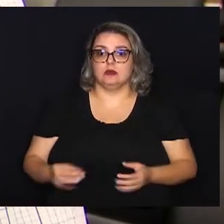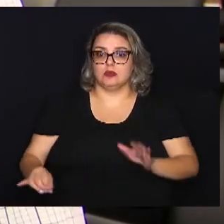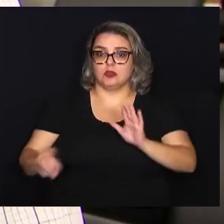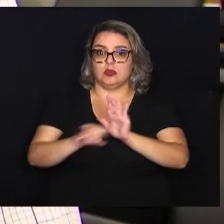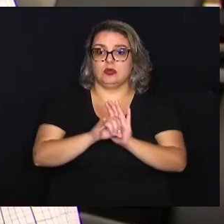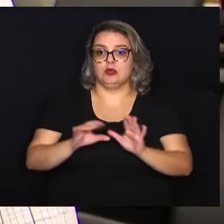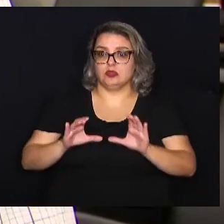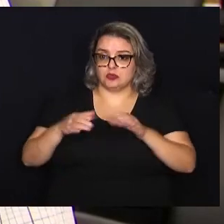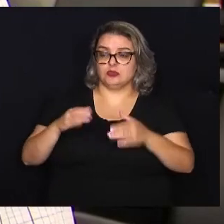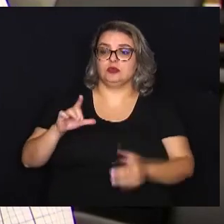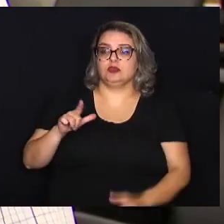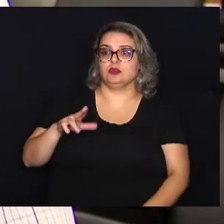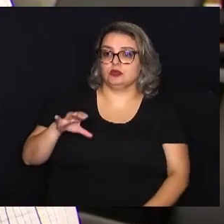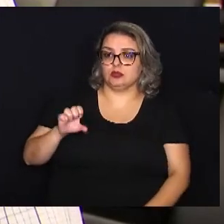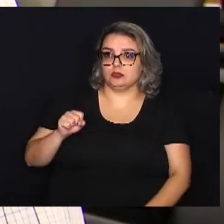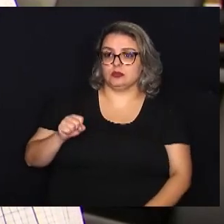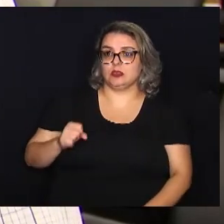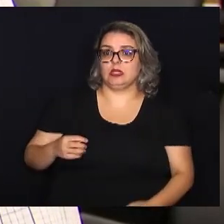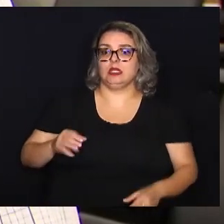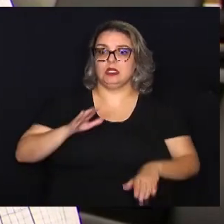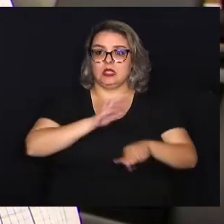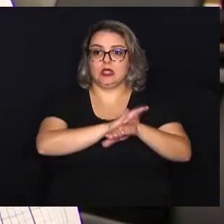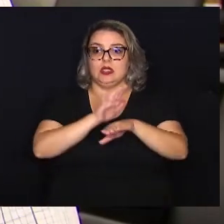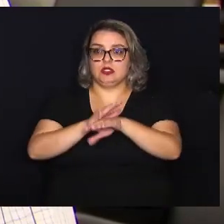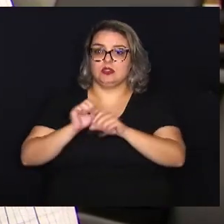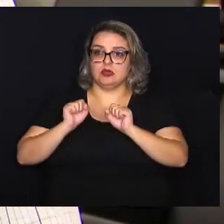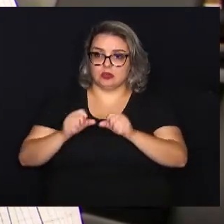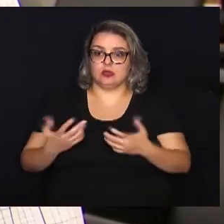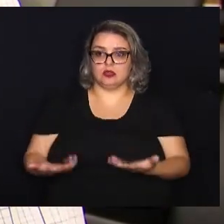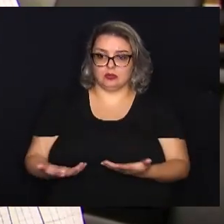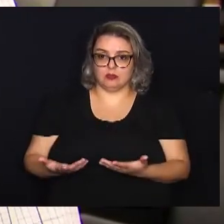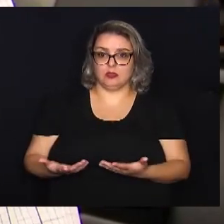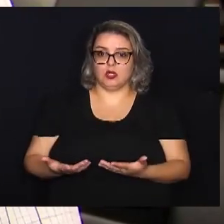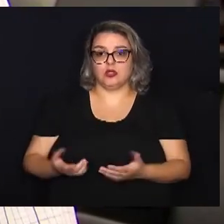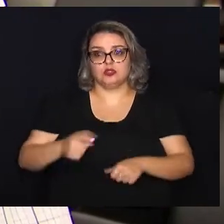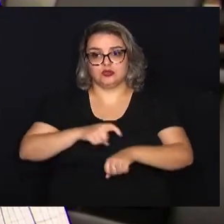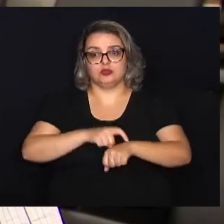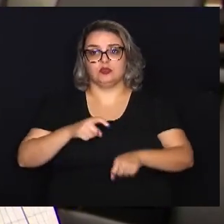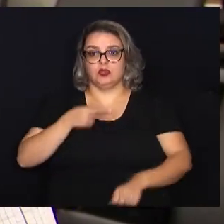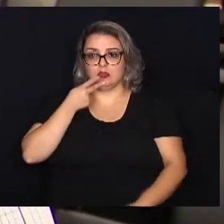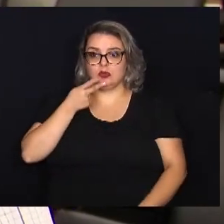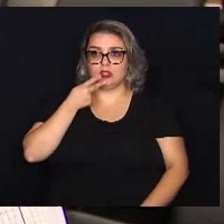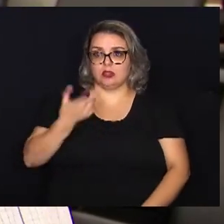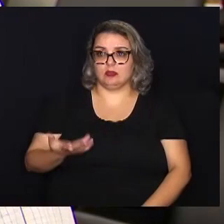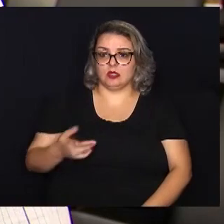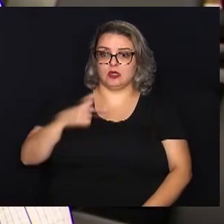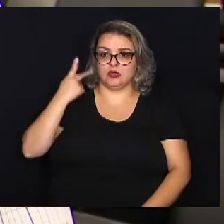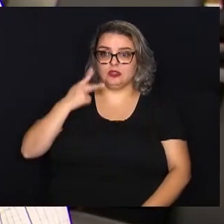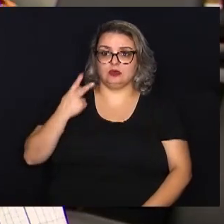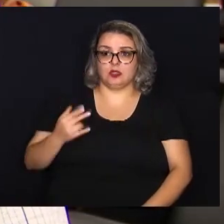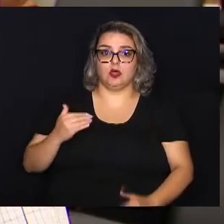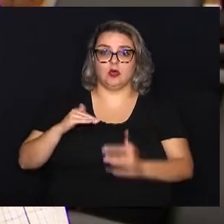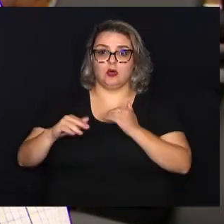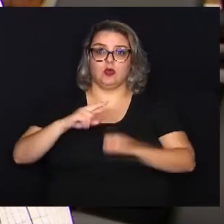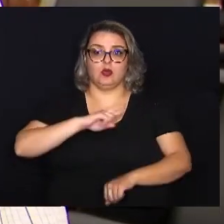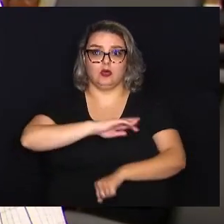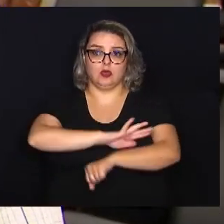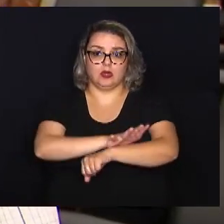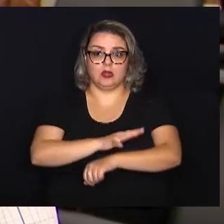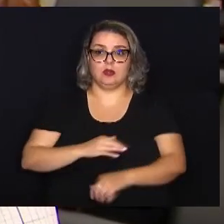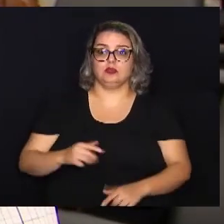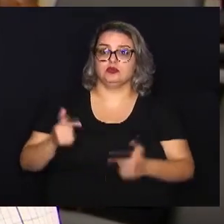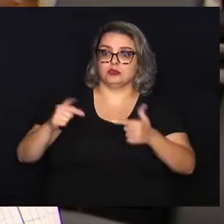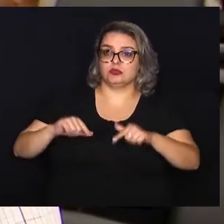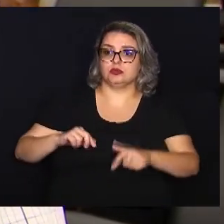identidade dos clubes tem né e a contribuição que ele pode justamente no momento que nós falamos de uma política antirracista de um